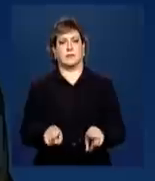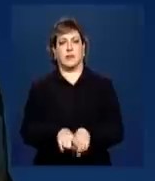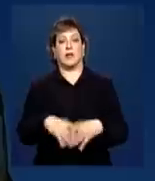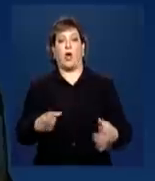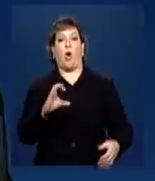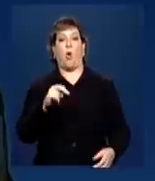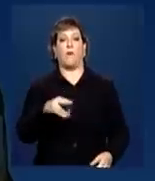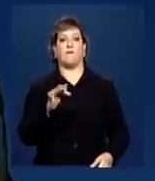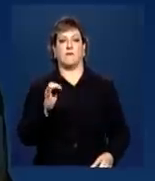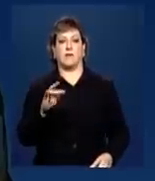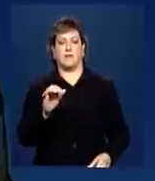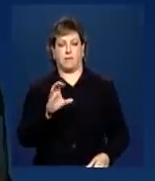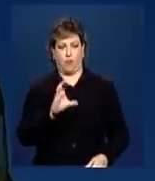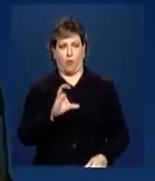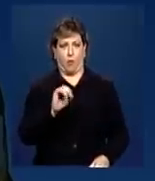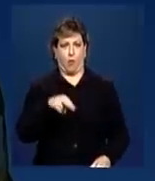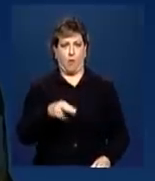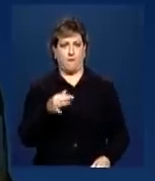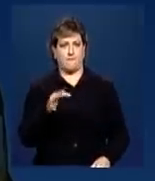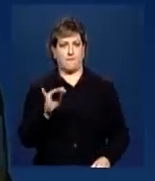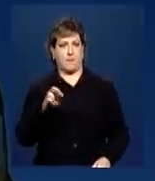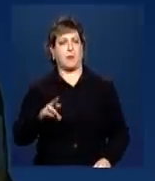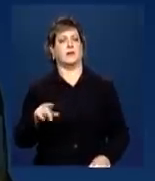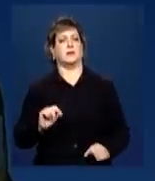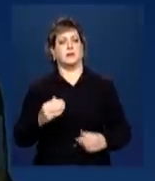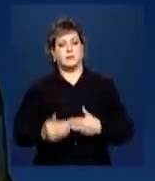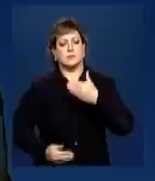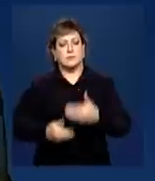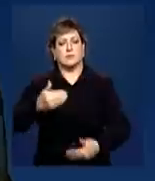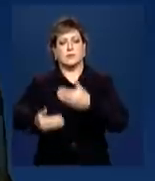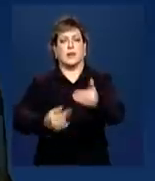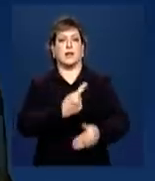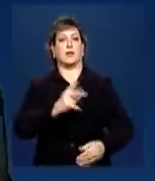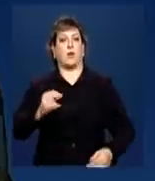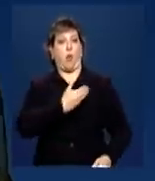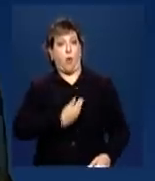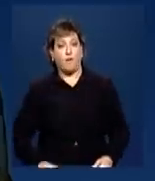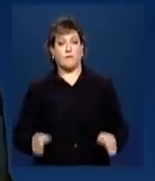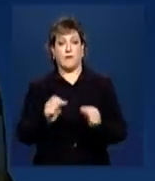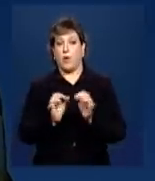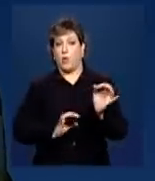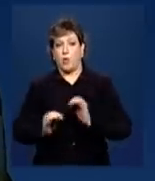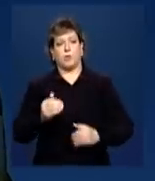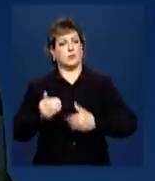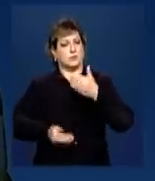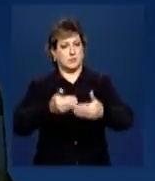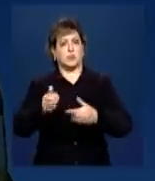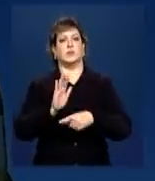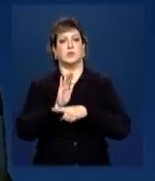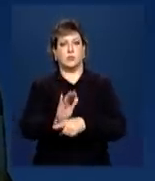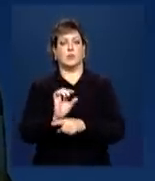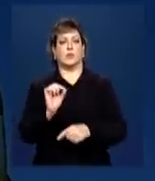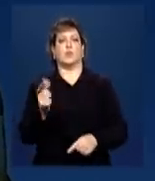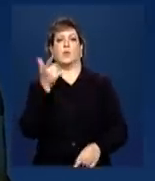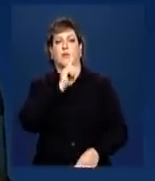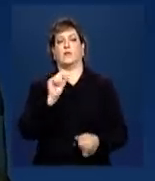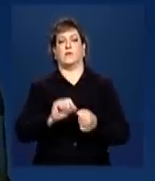confirmadas a cada passo e a cada medida que o governo adota para realizar a Copa do